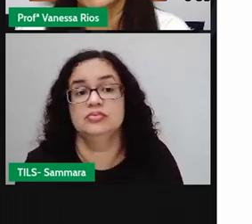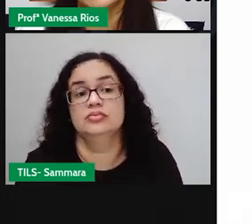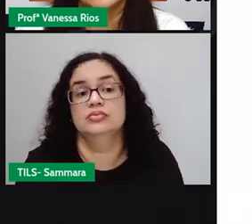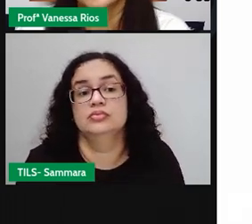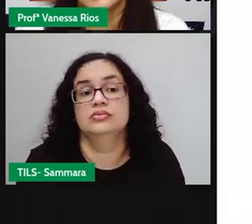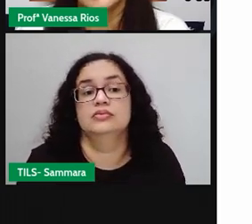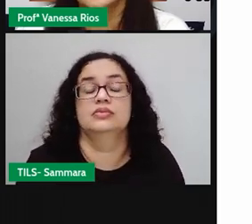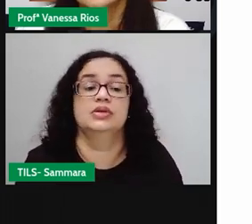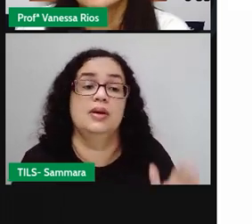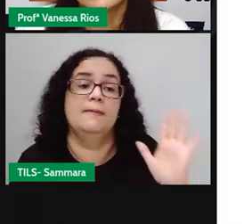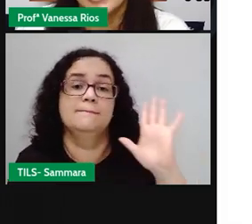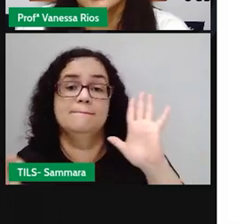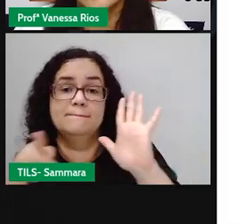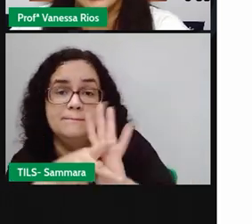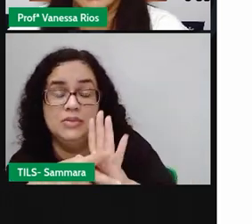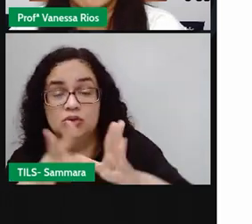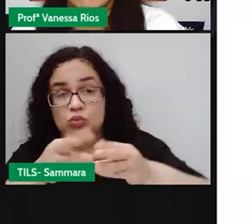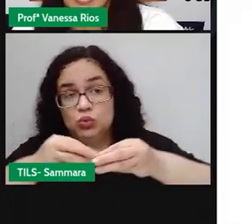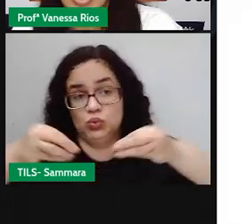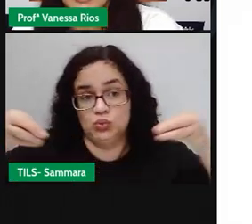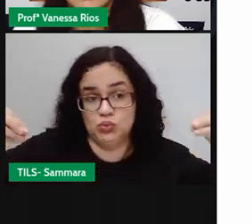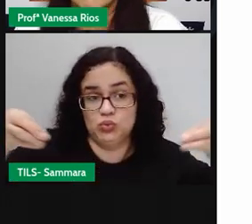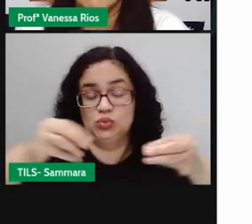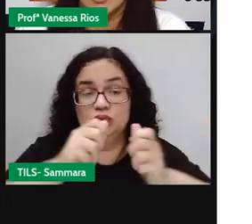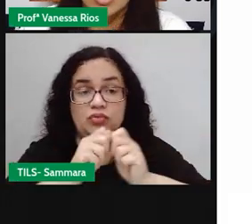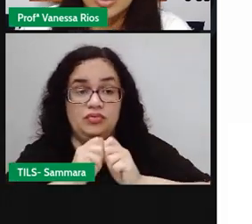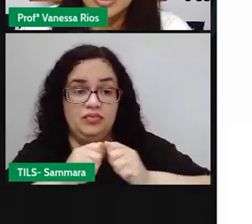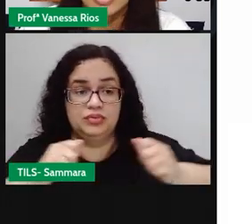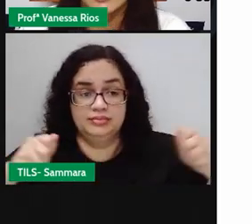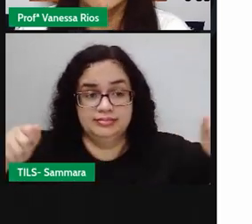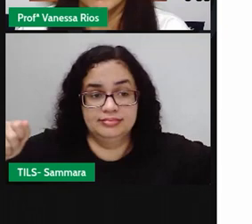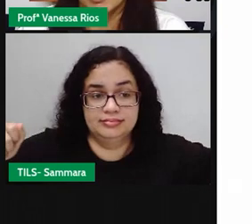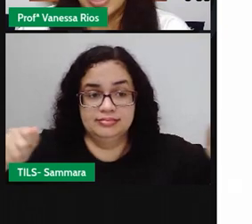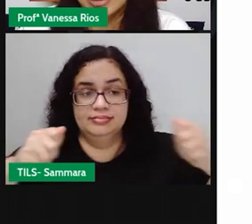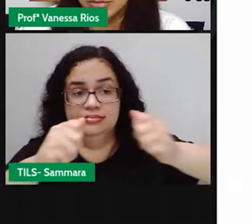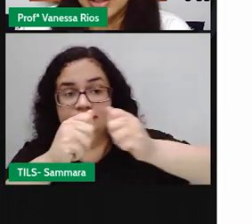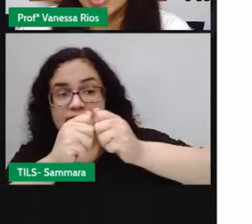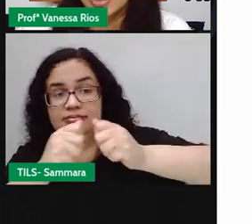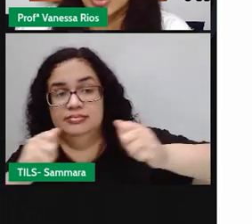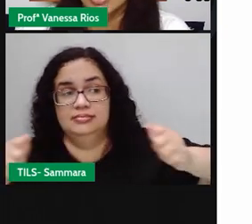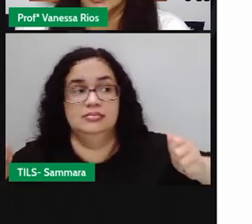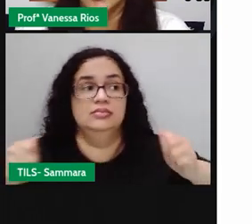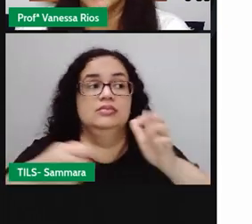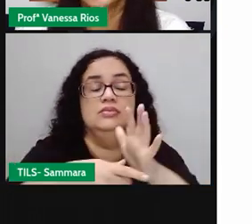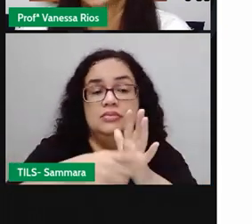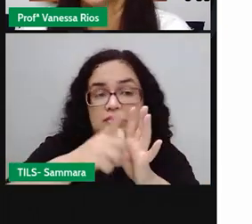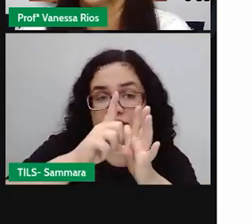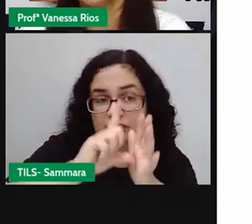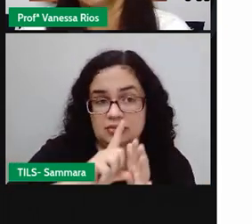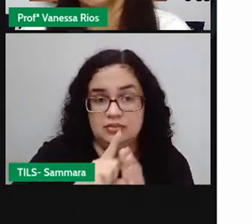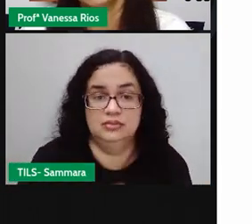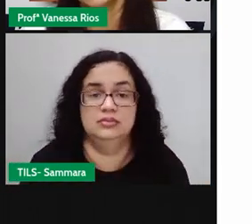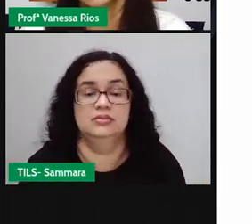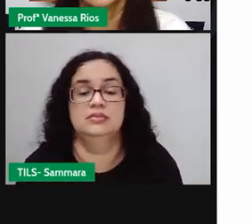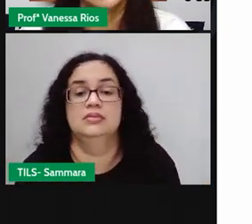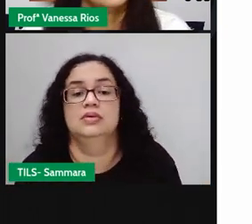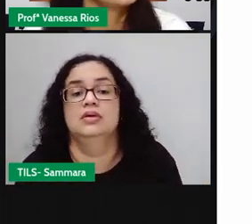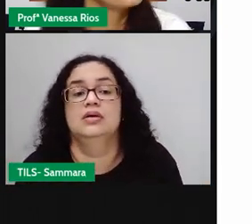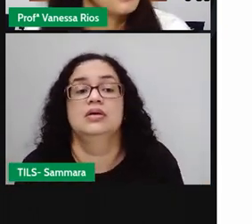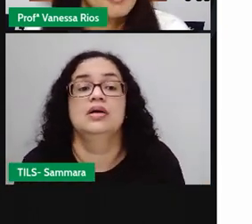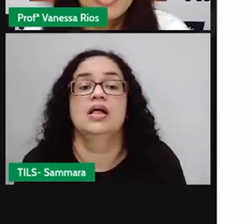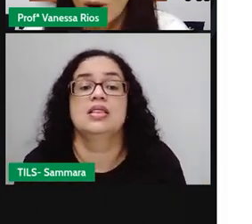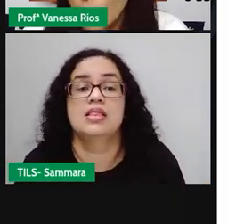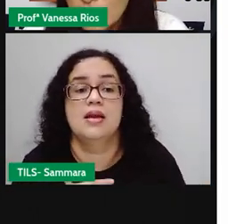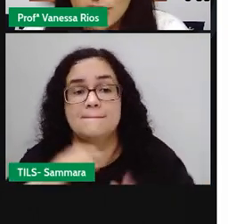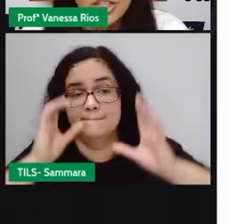capacidade, a propriedade da elasticidade, porque ela vai e volta, né, ao formato anterior. Aí a